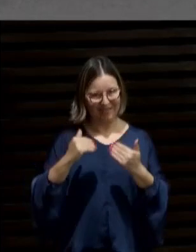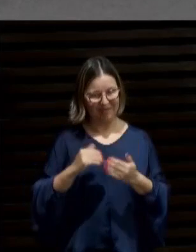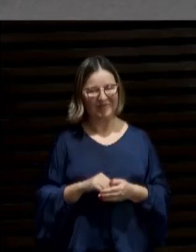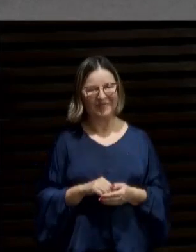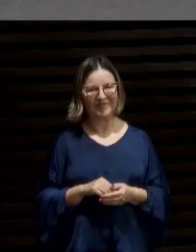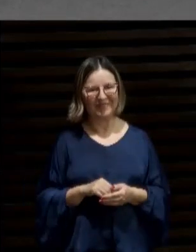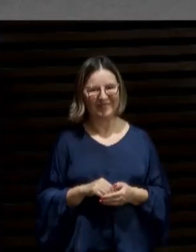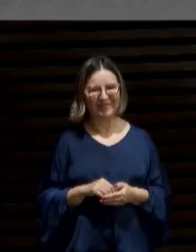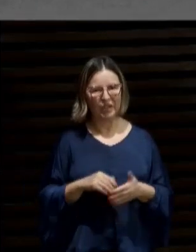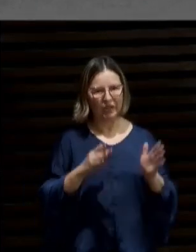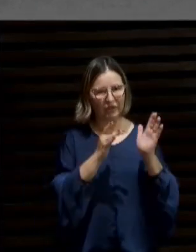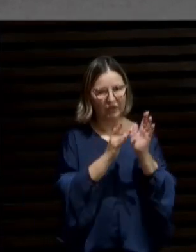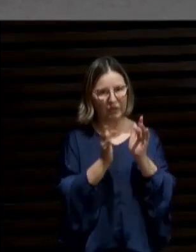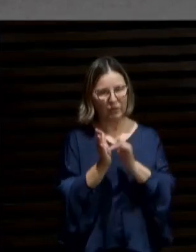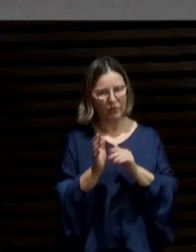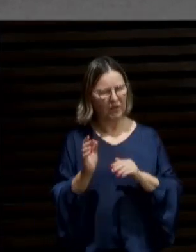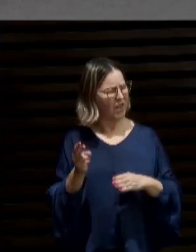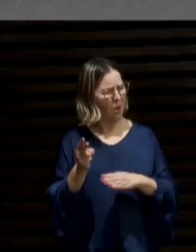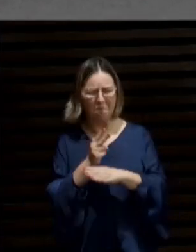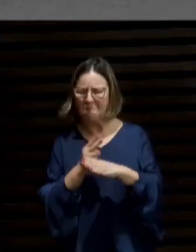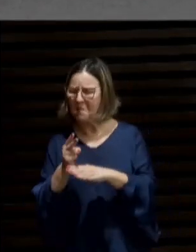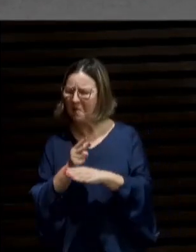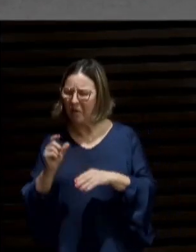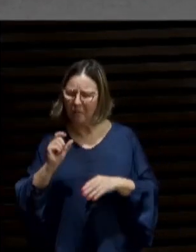Jesus não foi procurar palavras